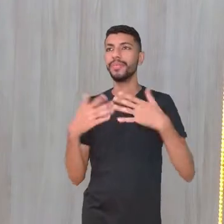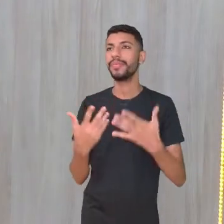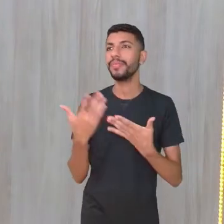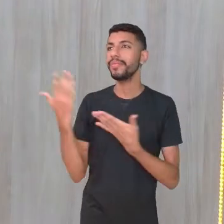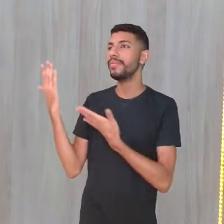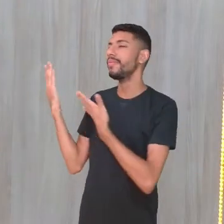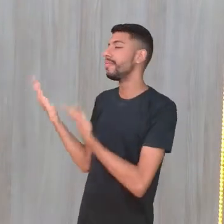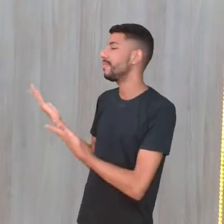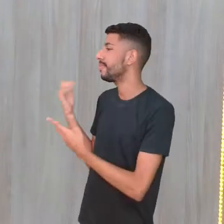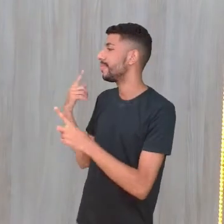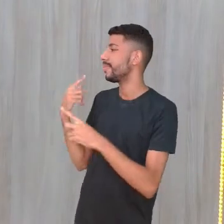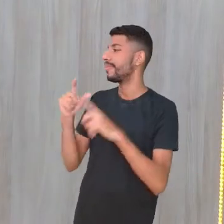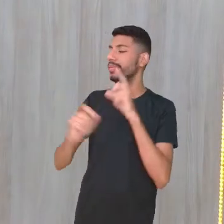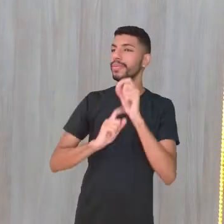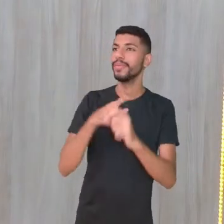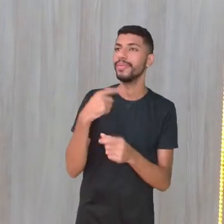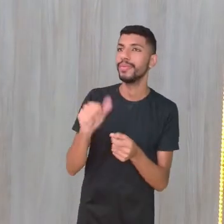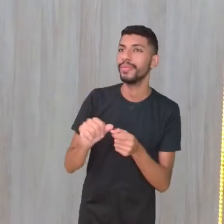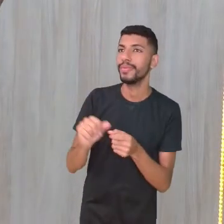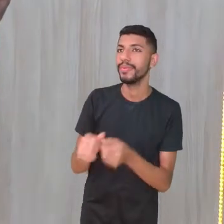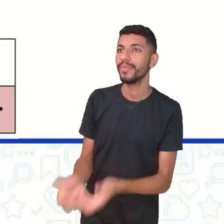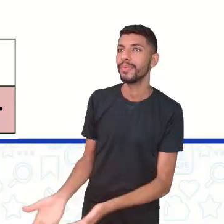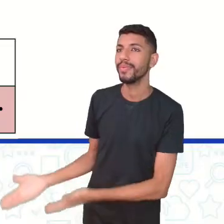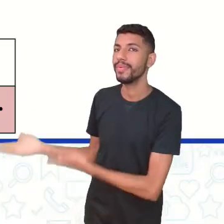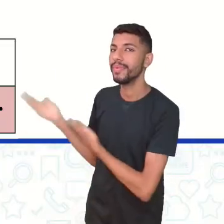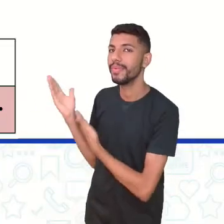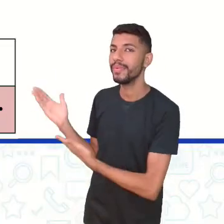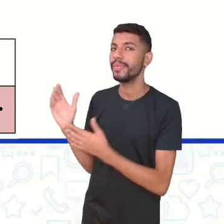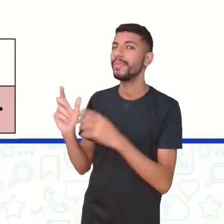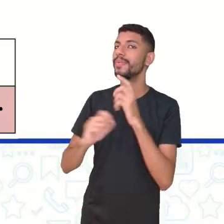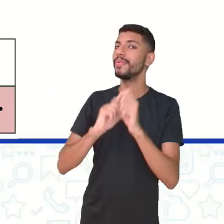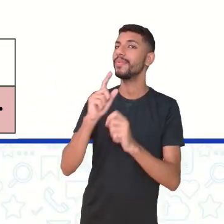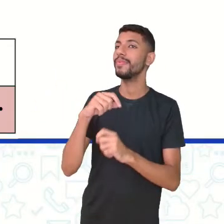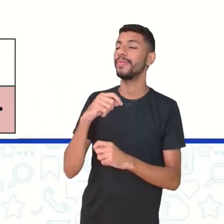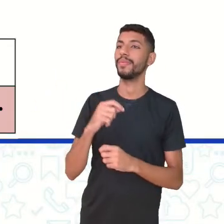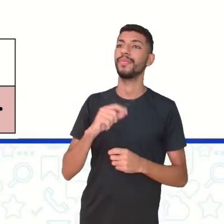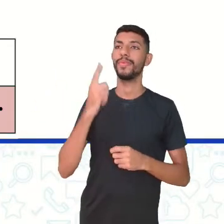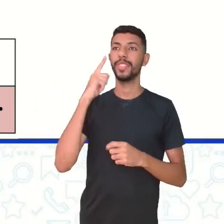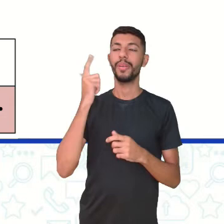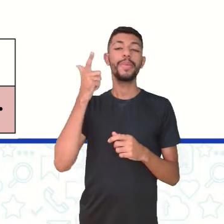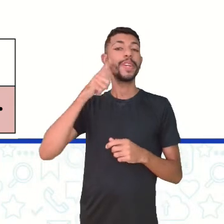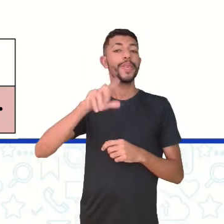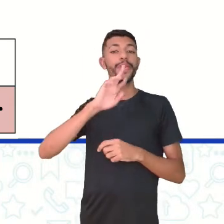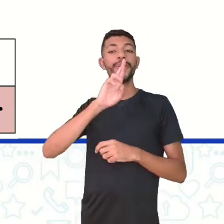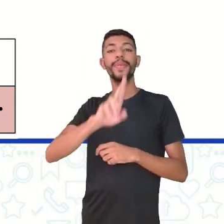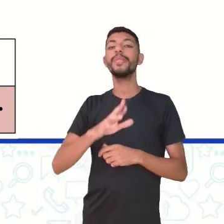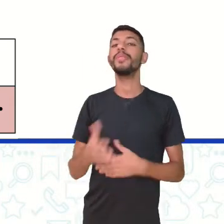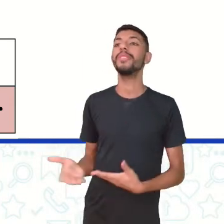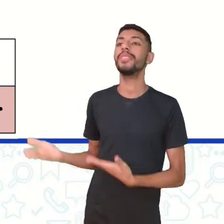Então, o que é que a gente fez aí, tá? O que é que a gente fez aí para obter